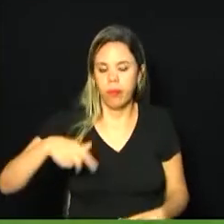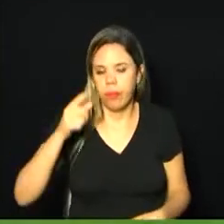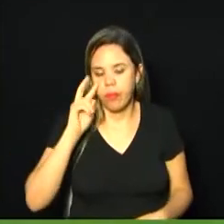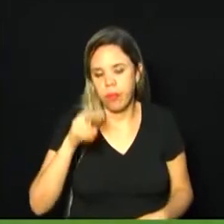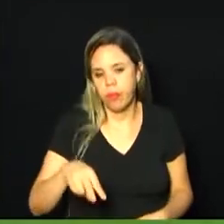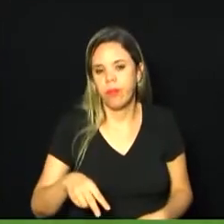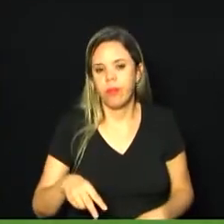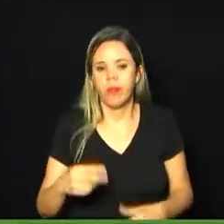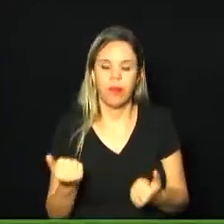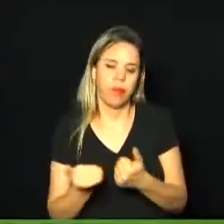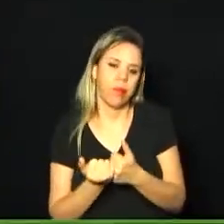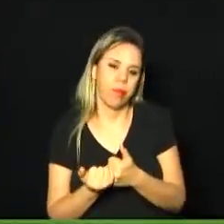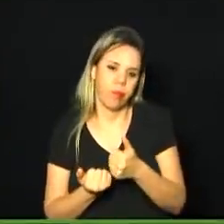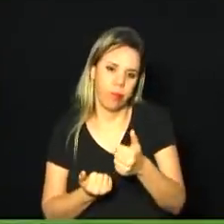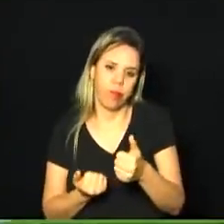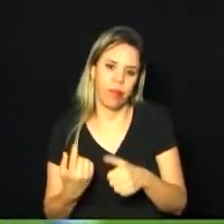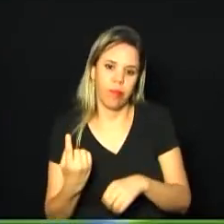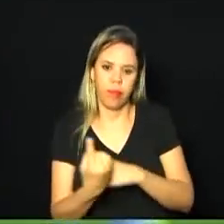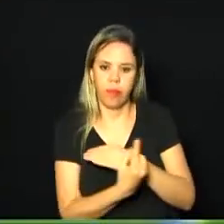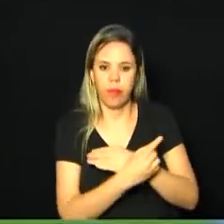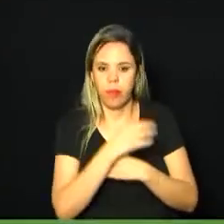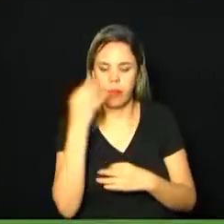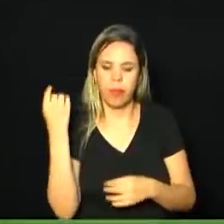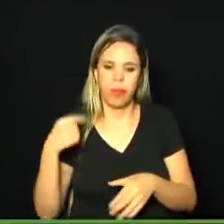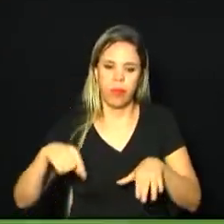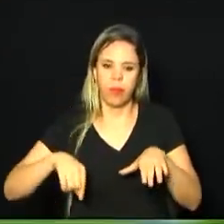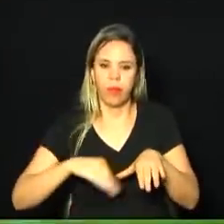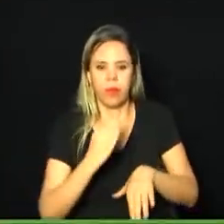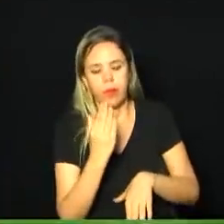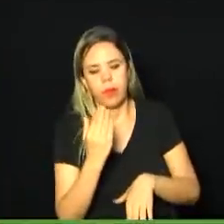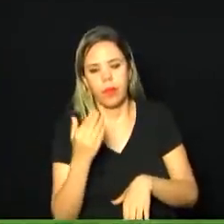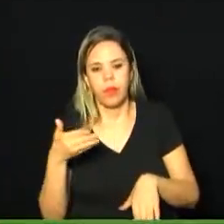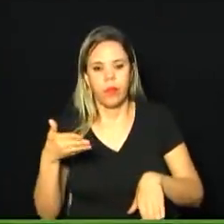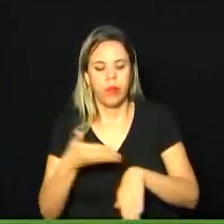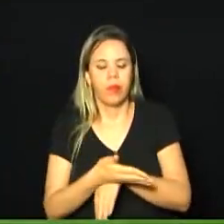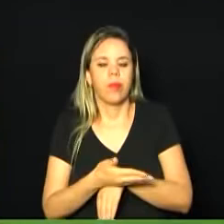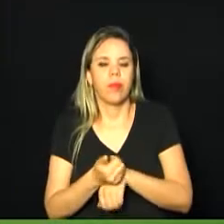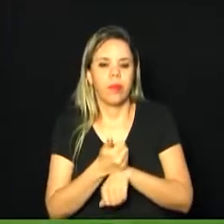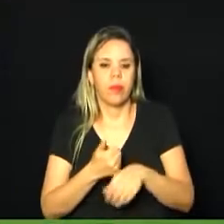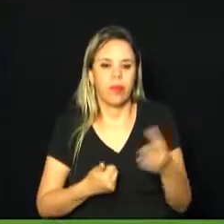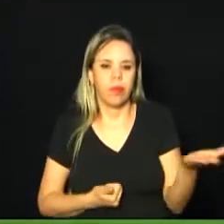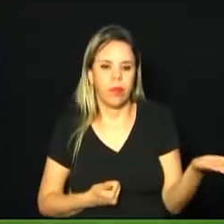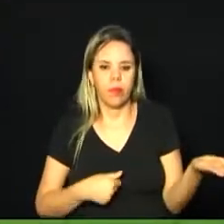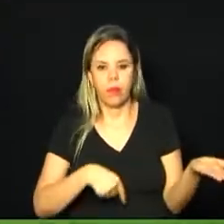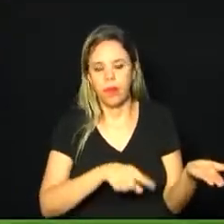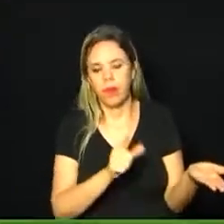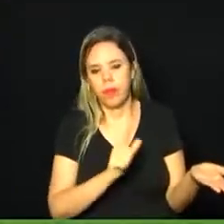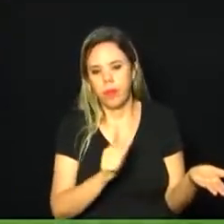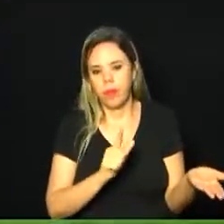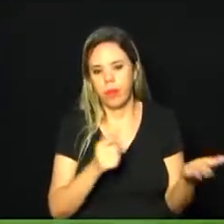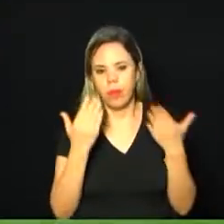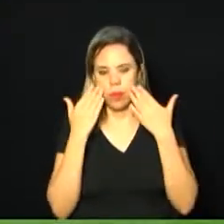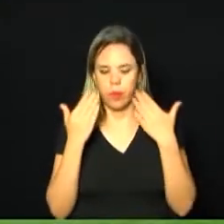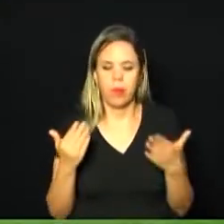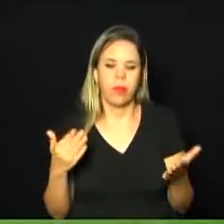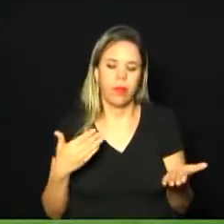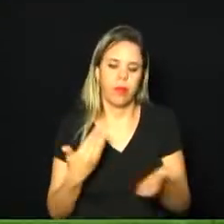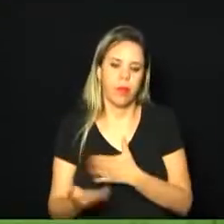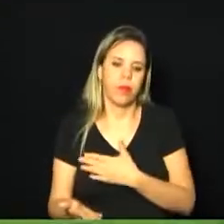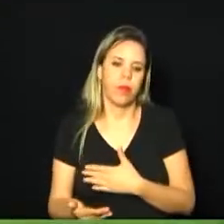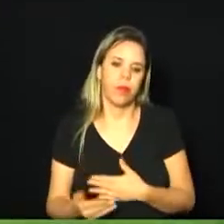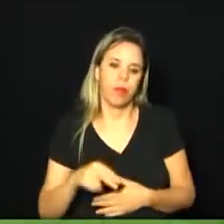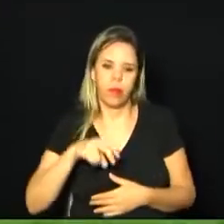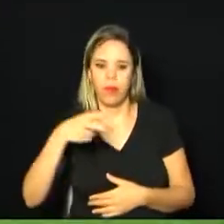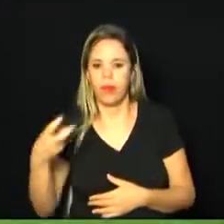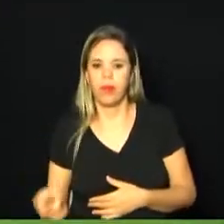saiu do banco de reservas e recebeu ótimo lançamento invadiu a área e foi claramente derrubado